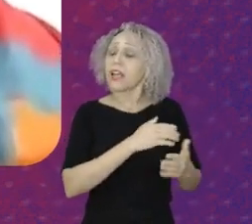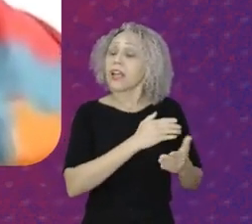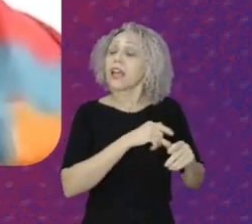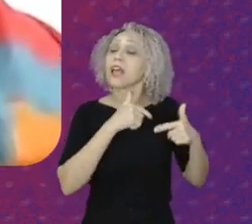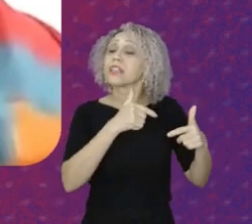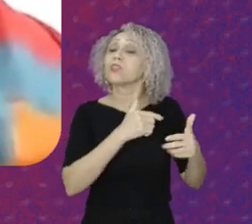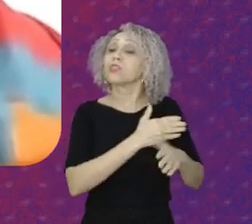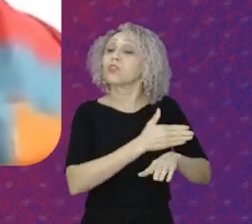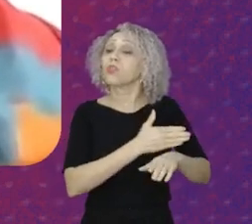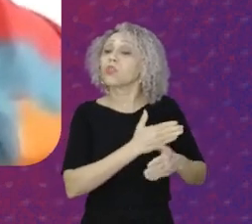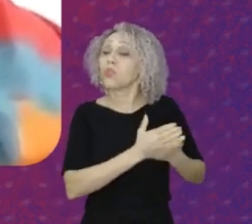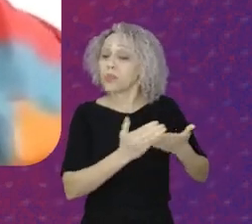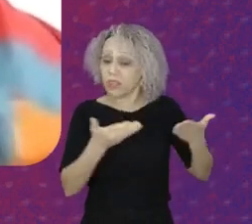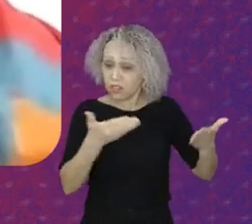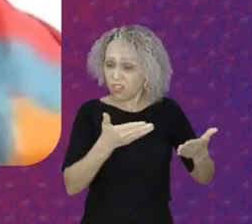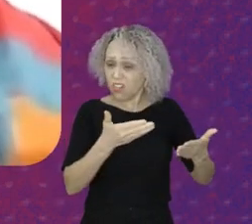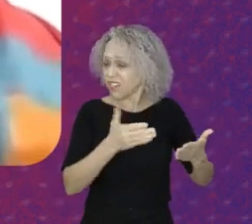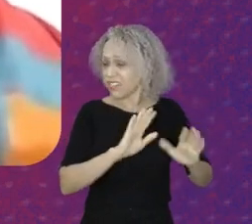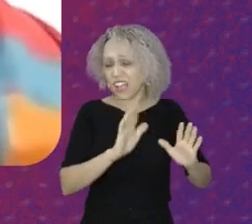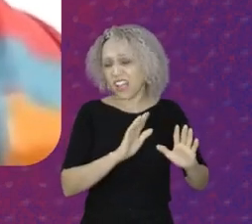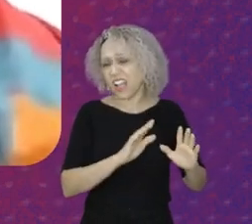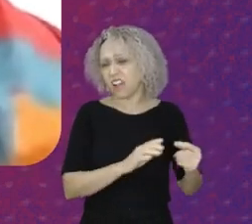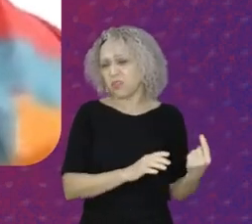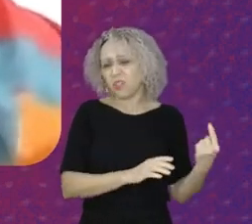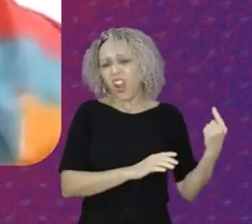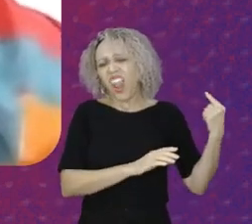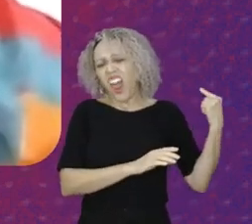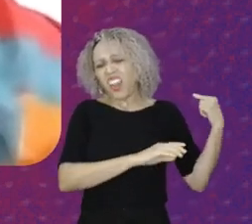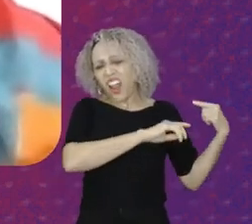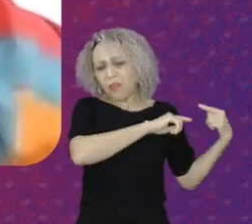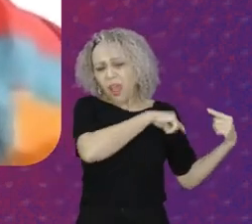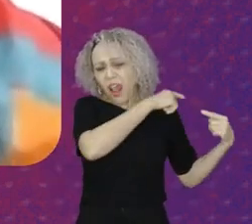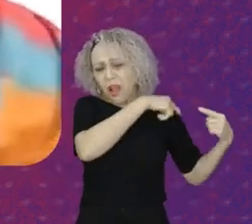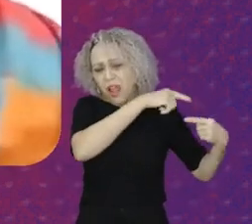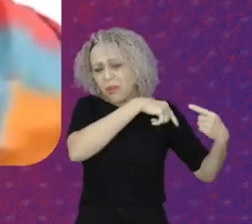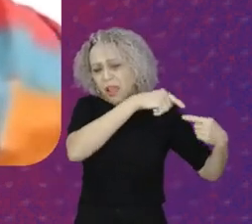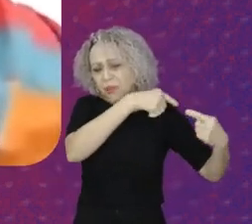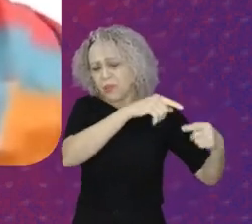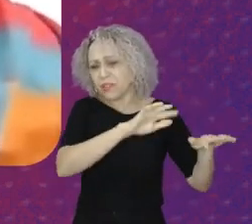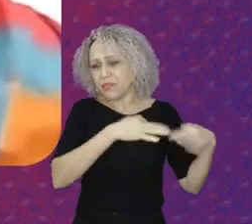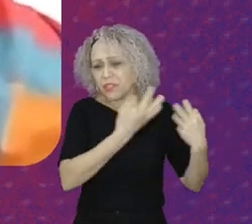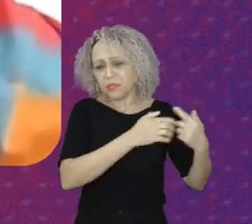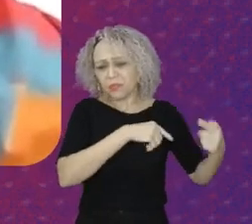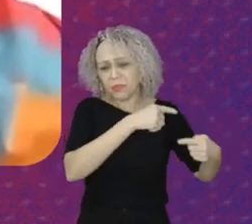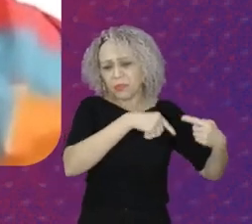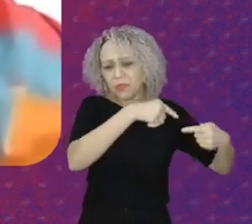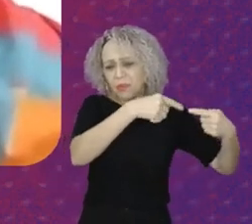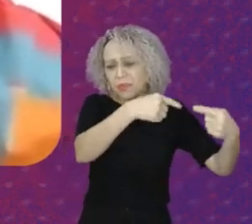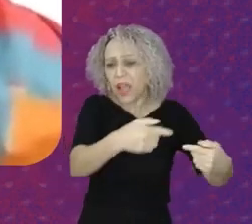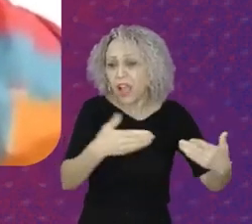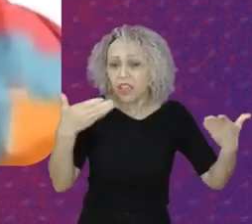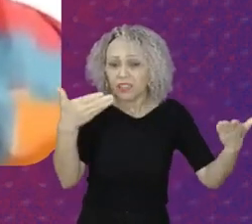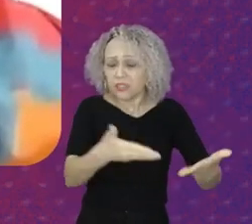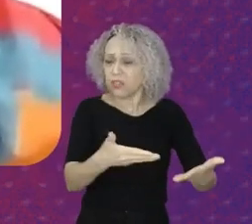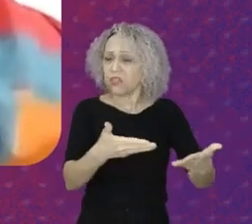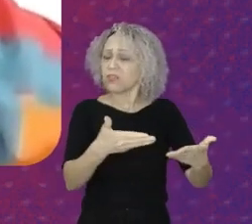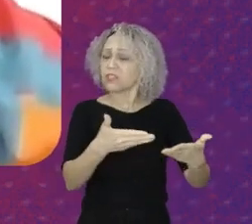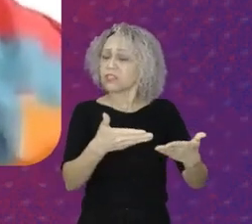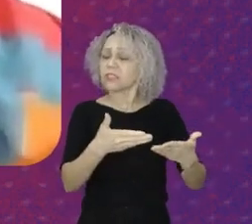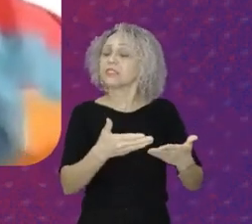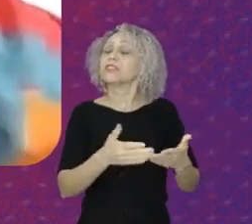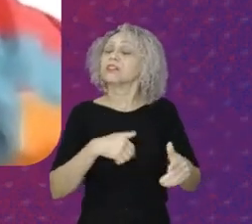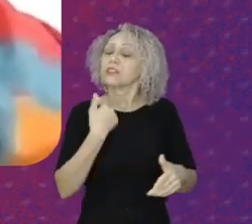um chamado, uma convocatória a todas as mulheres negras lideranças que atuam no bairro, na escola, na